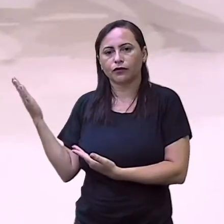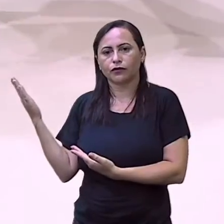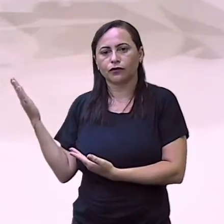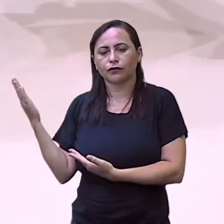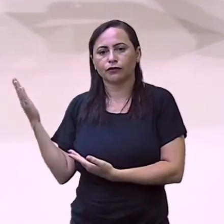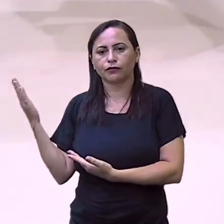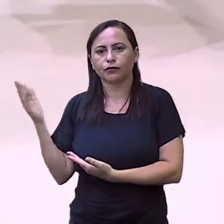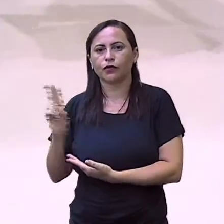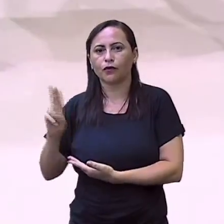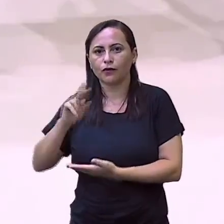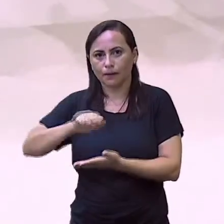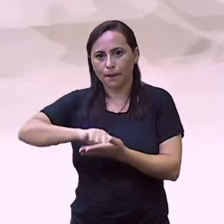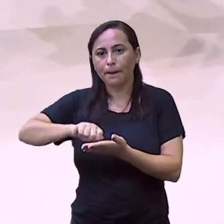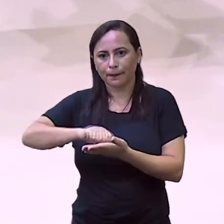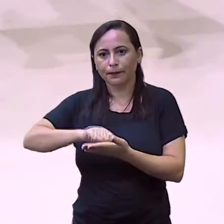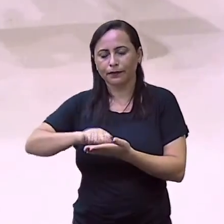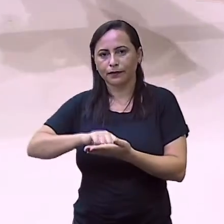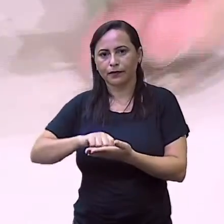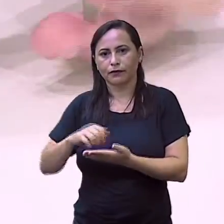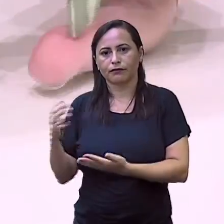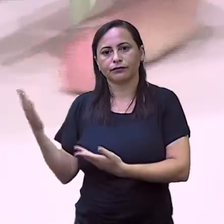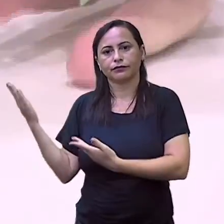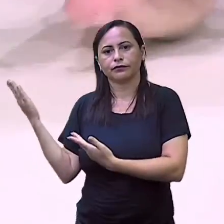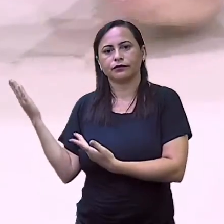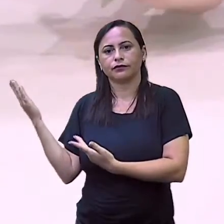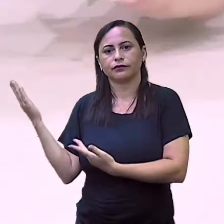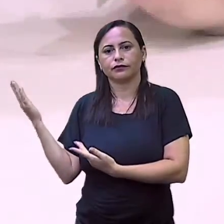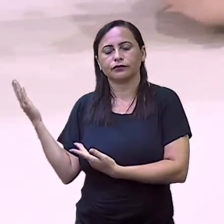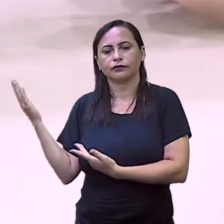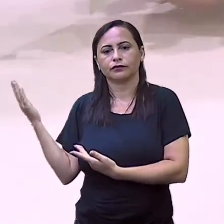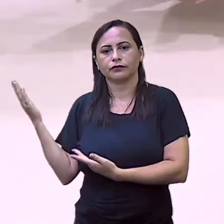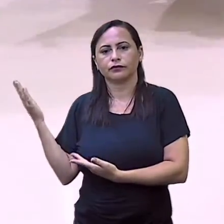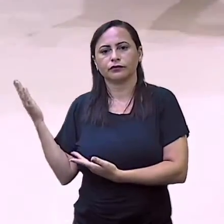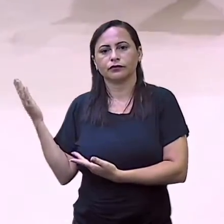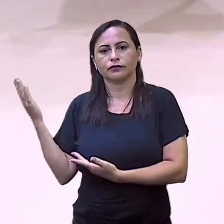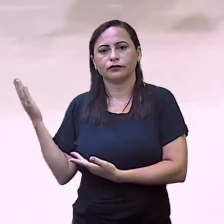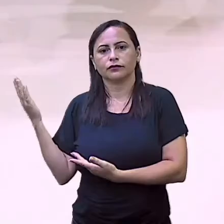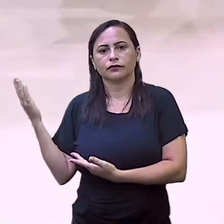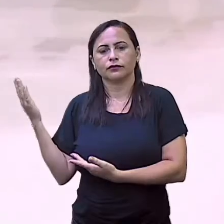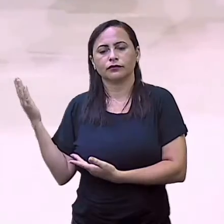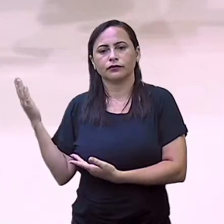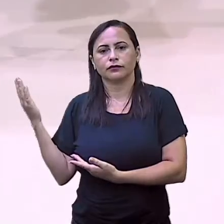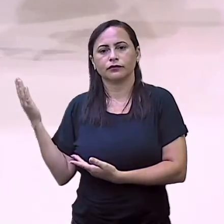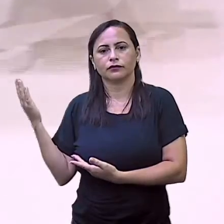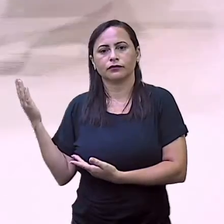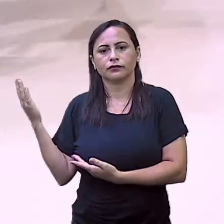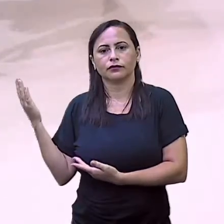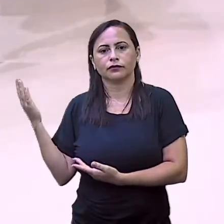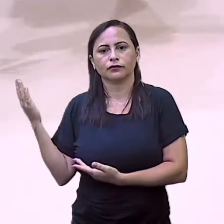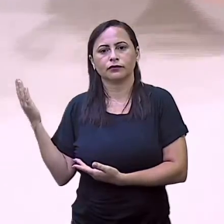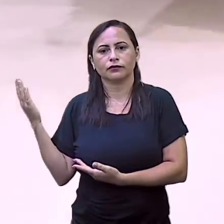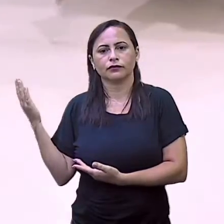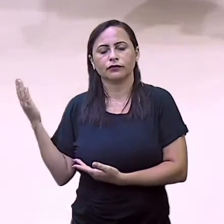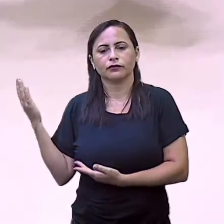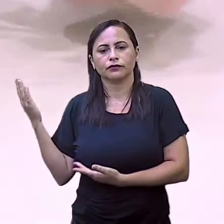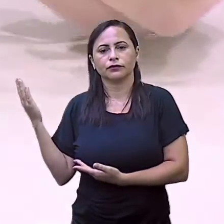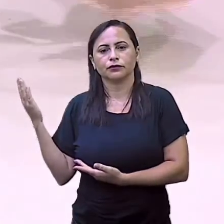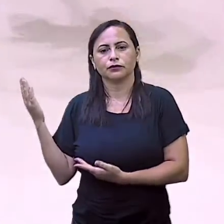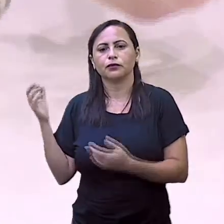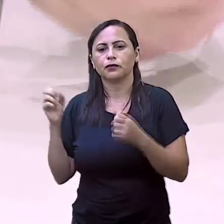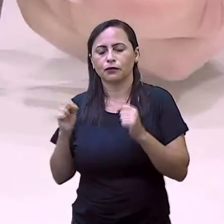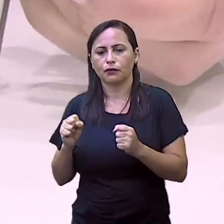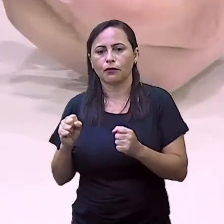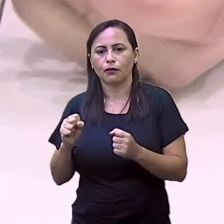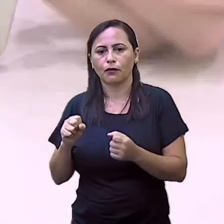que eu meço. Então, você encosta aqui, pode ser na beirada aqui também, dependendo do tamanho,